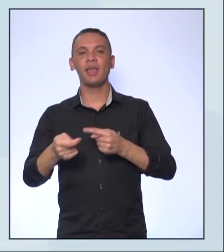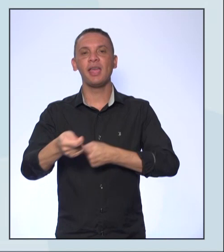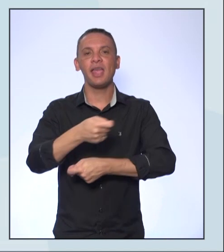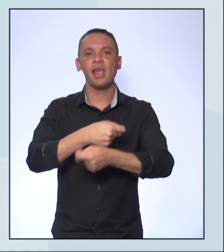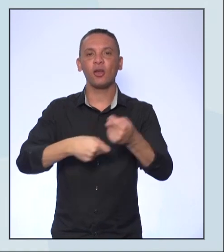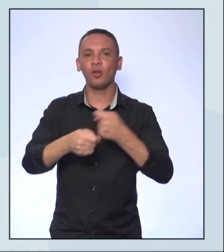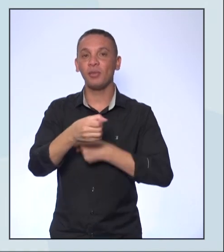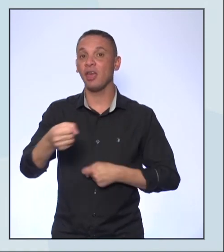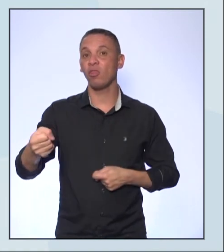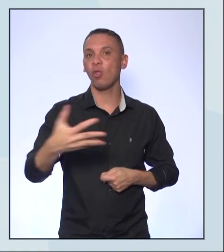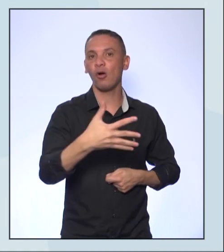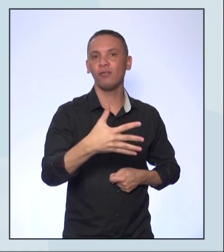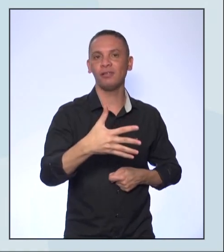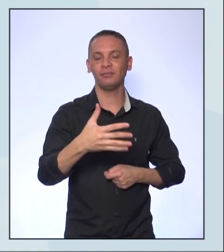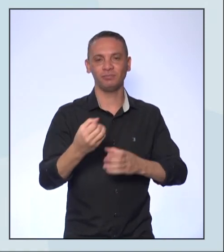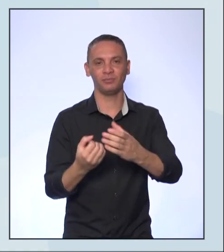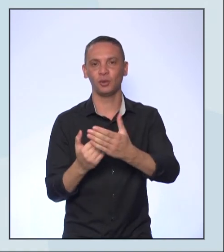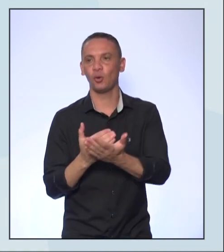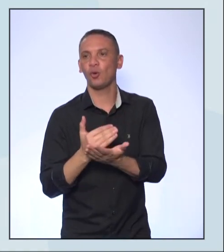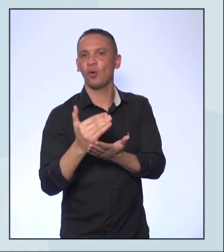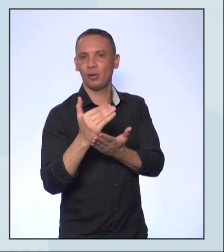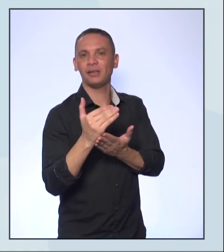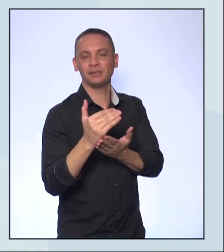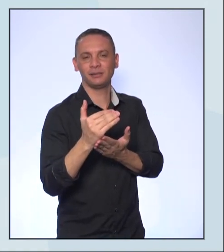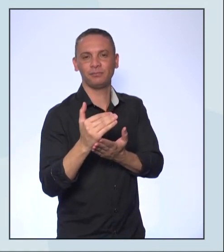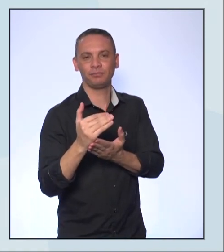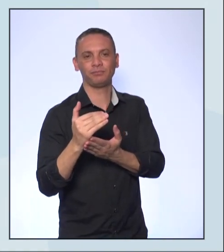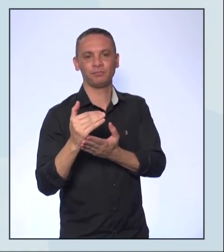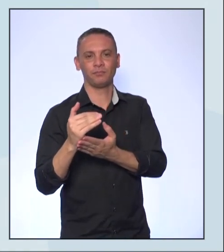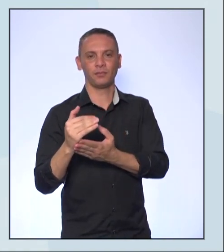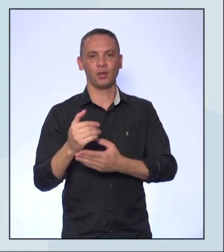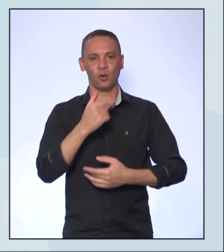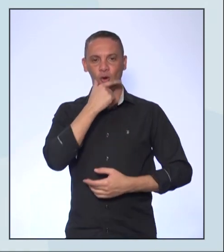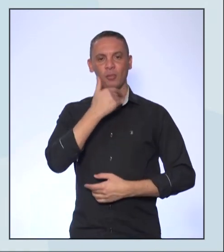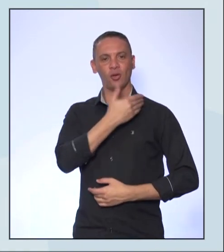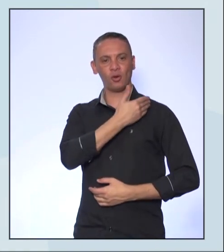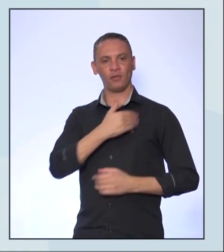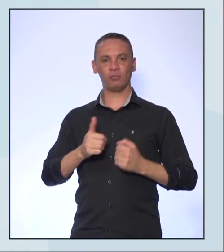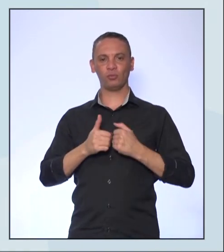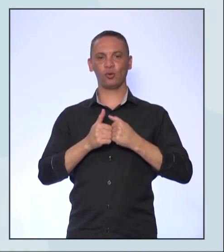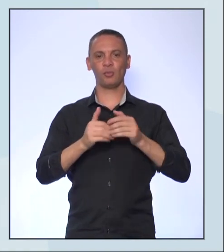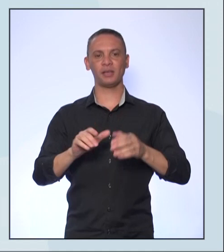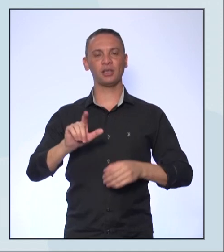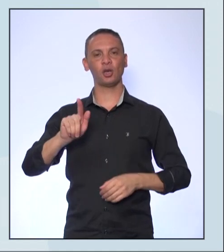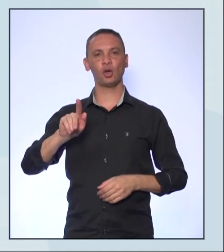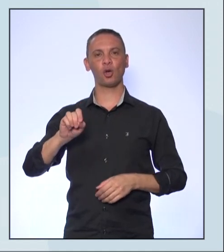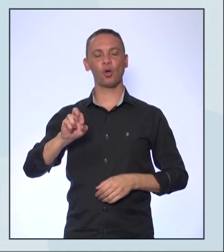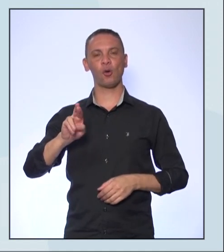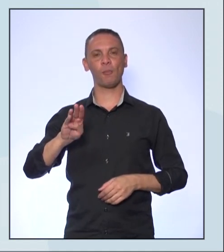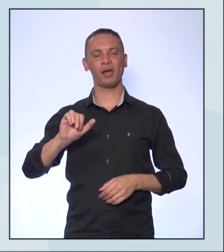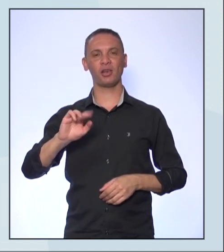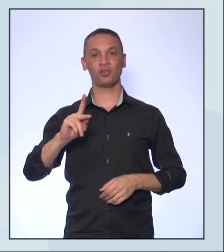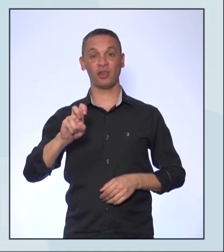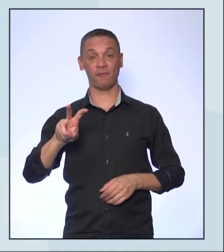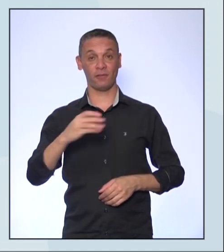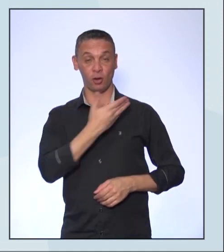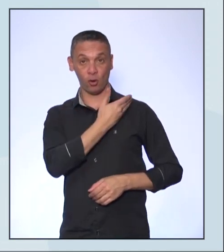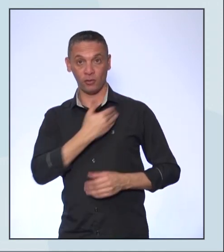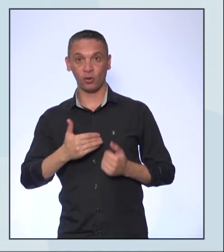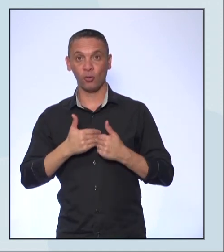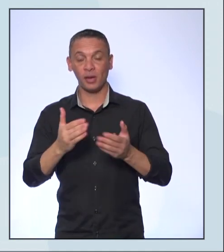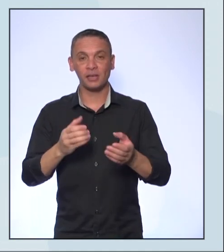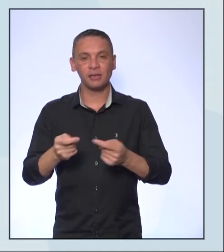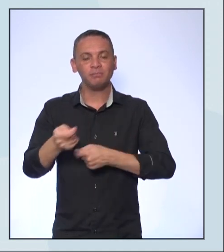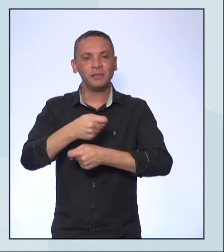que foi implantada na União Soviética a partir do governo de Mikhail Gorbachev, ou seja, essa reestruturação